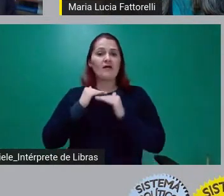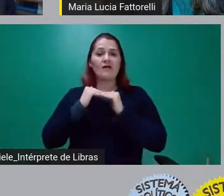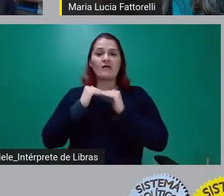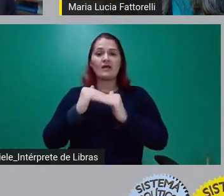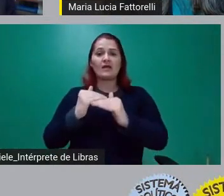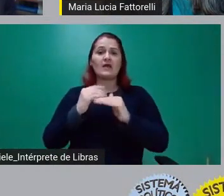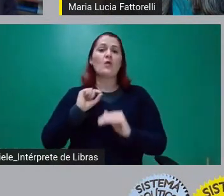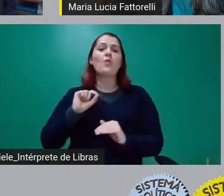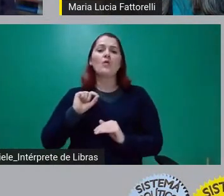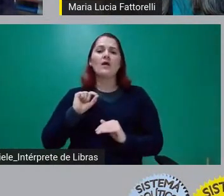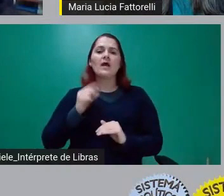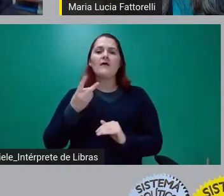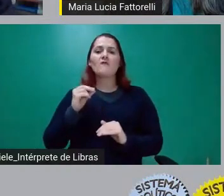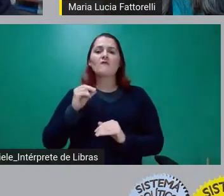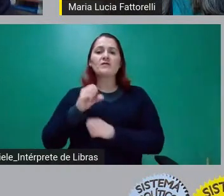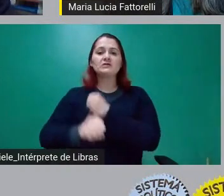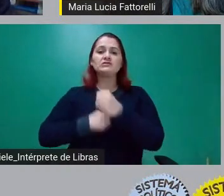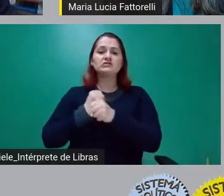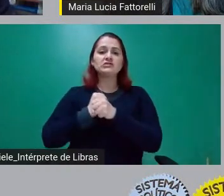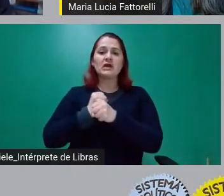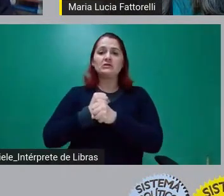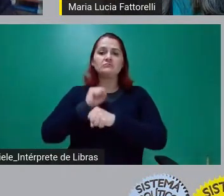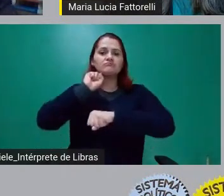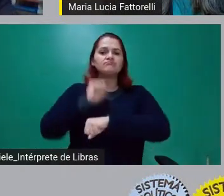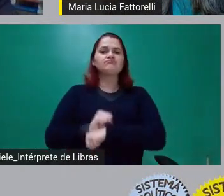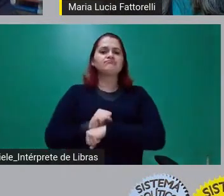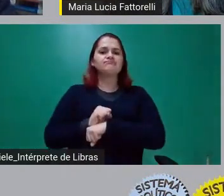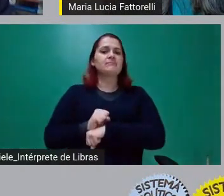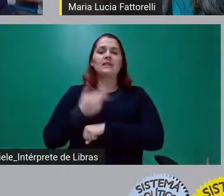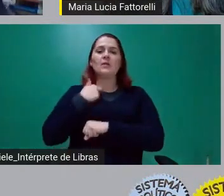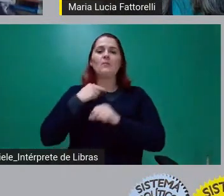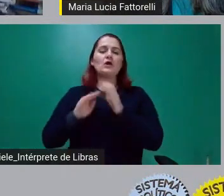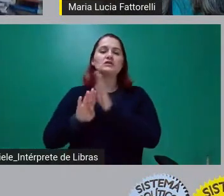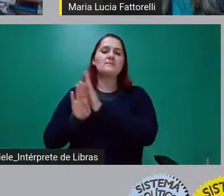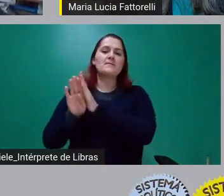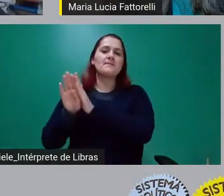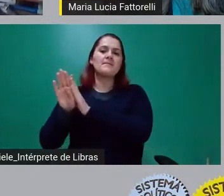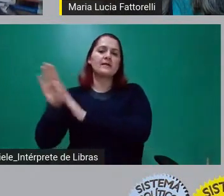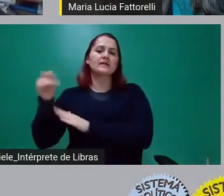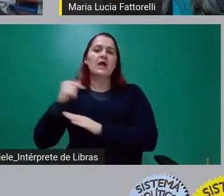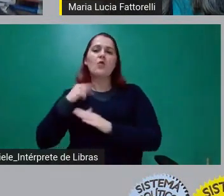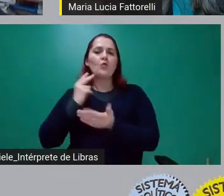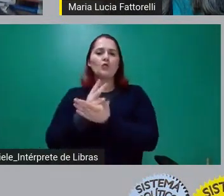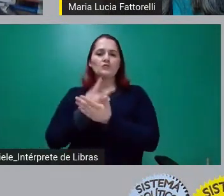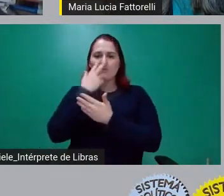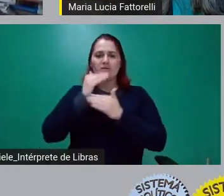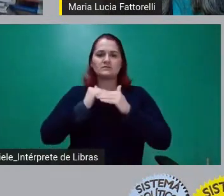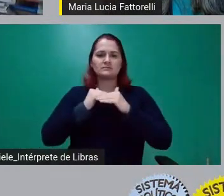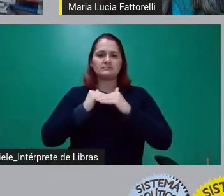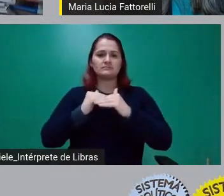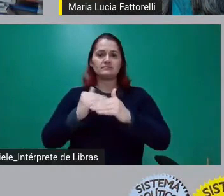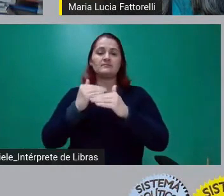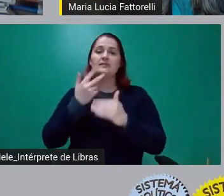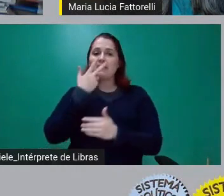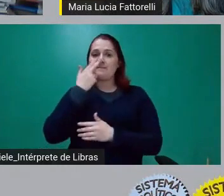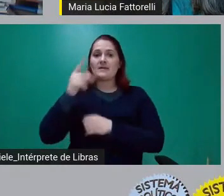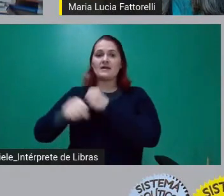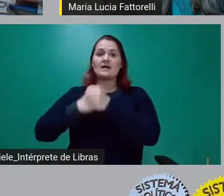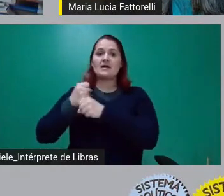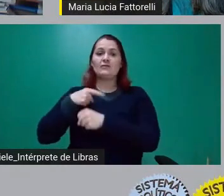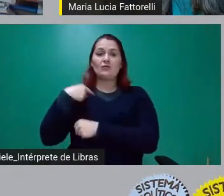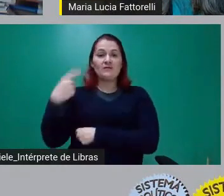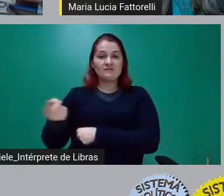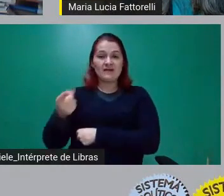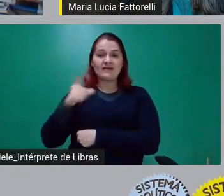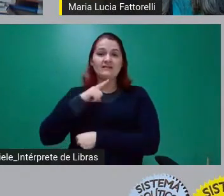20 anos, até 2036. E parece que para o ano que vem pode ter uma sobra de